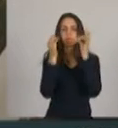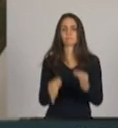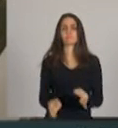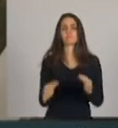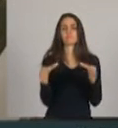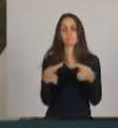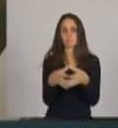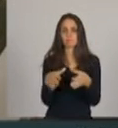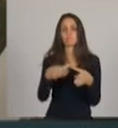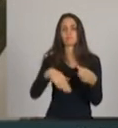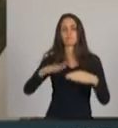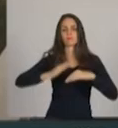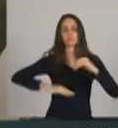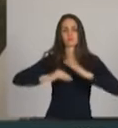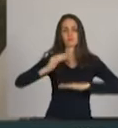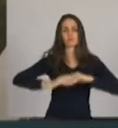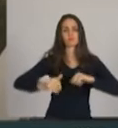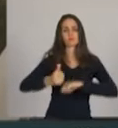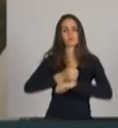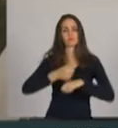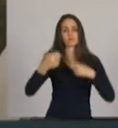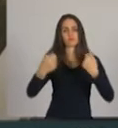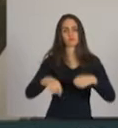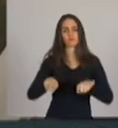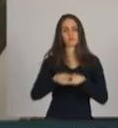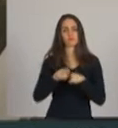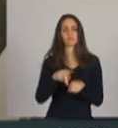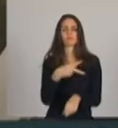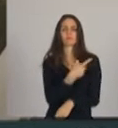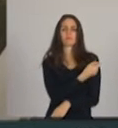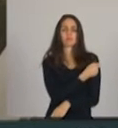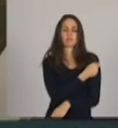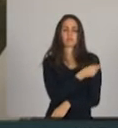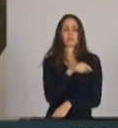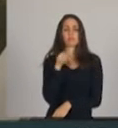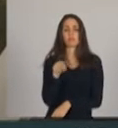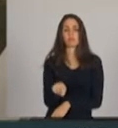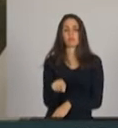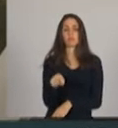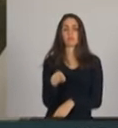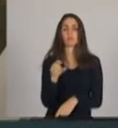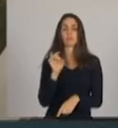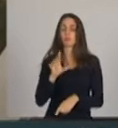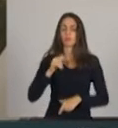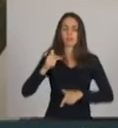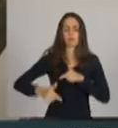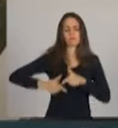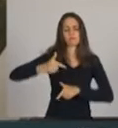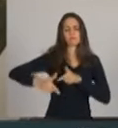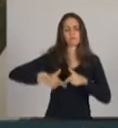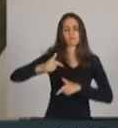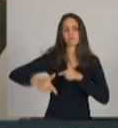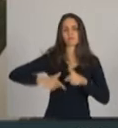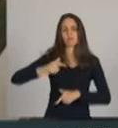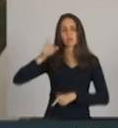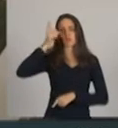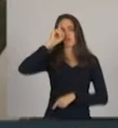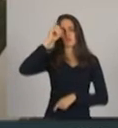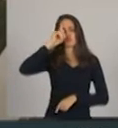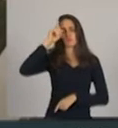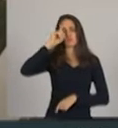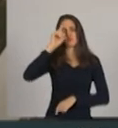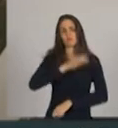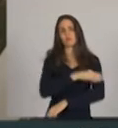a essa categoria que a única coisa que faz é trabalhar dia e